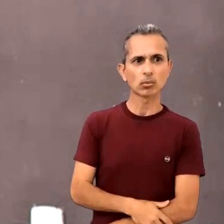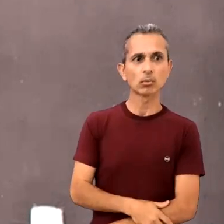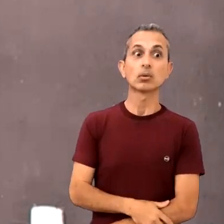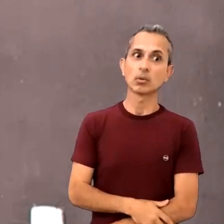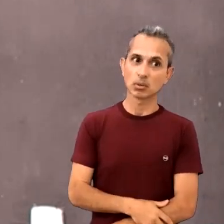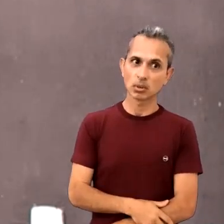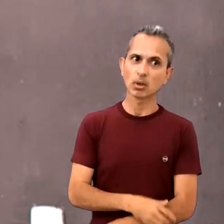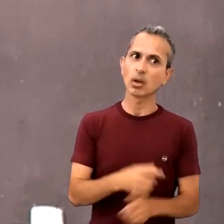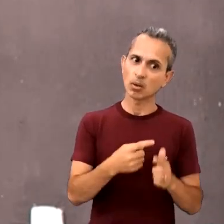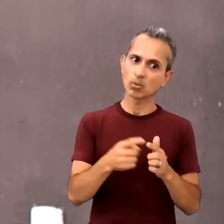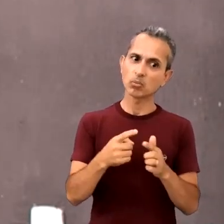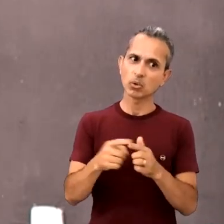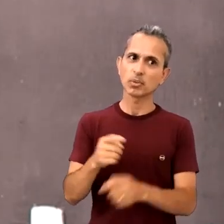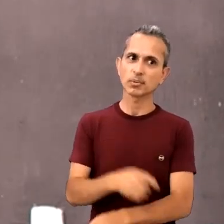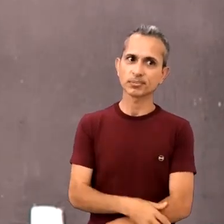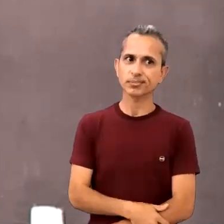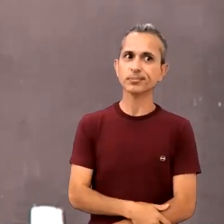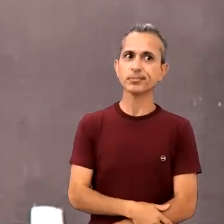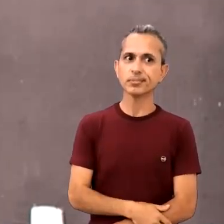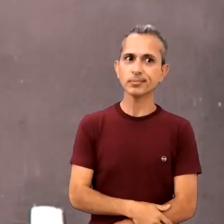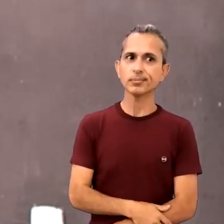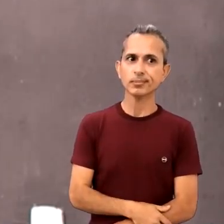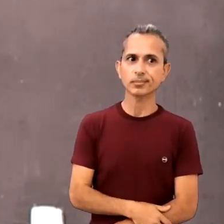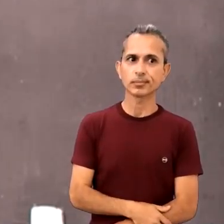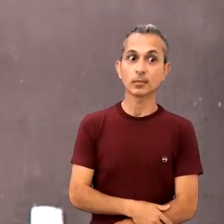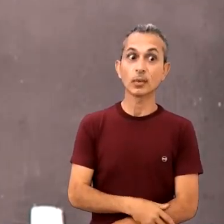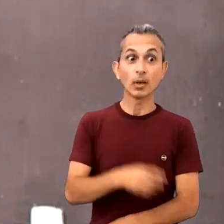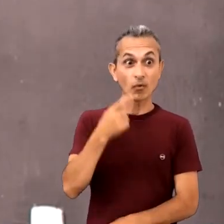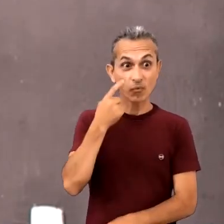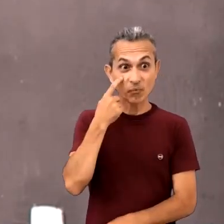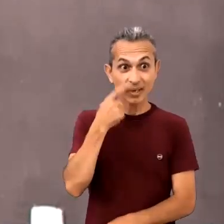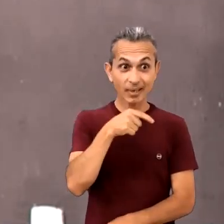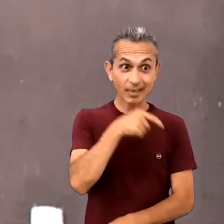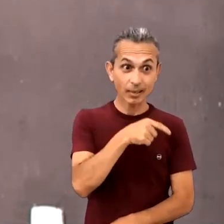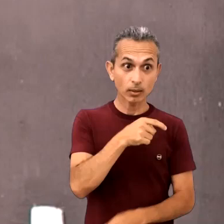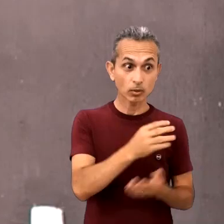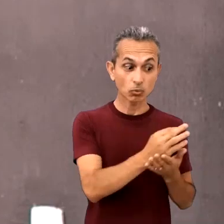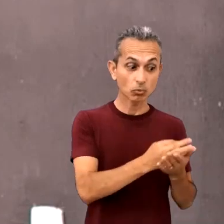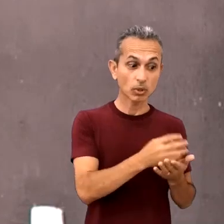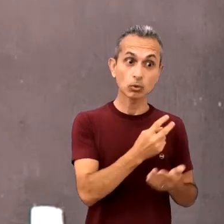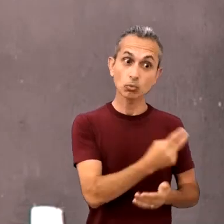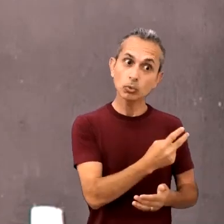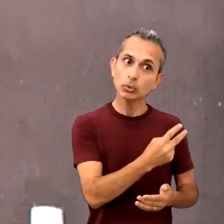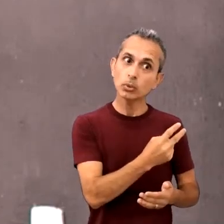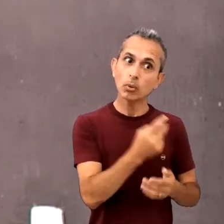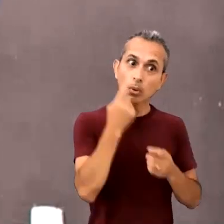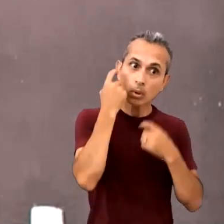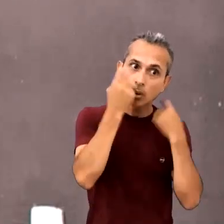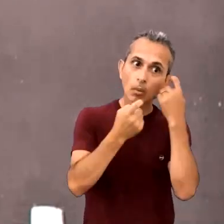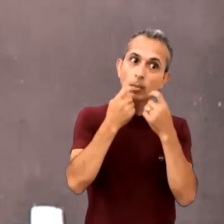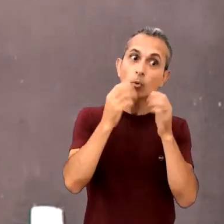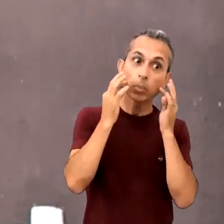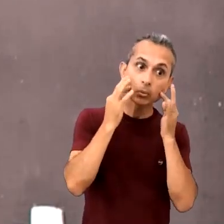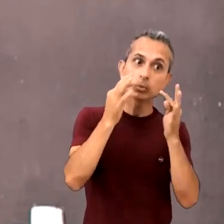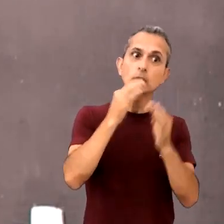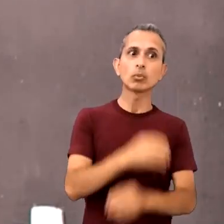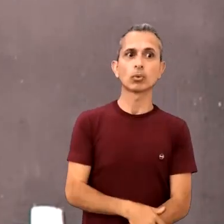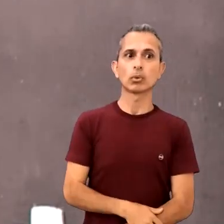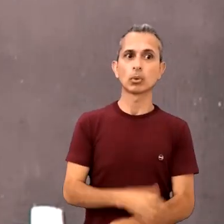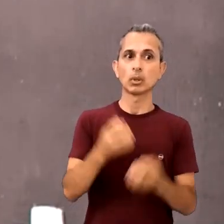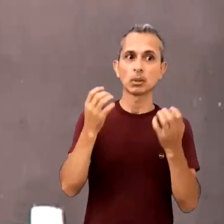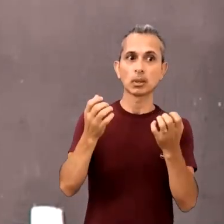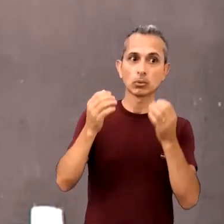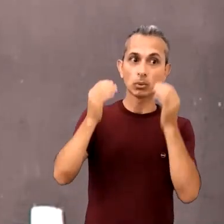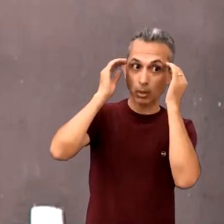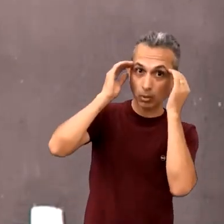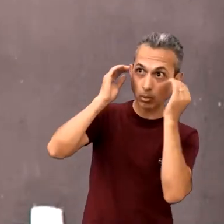A gente vê aqui duas pessoas extremamente preocupadas com o testemunho, extremamente preocupadas com seguir a vontade